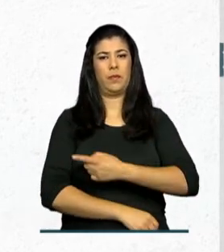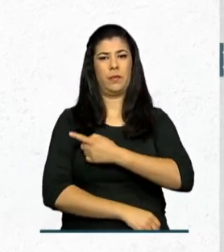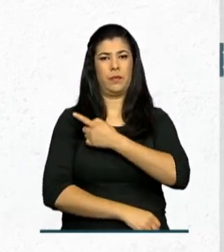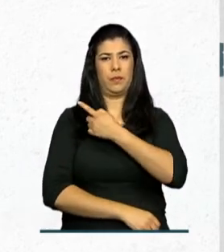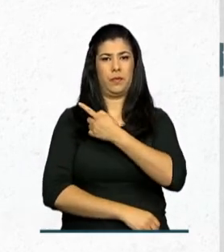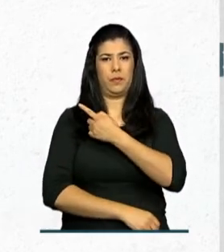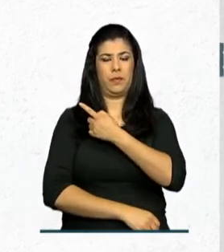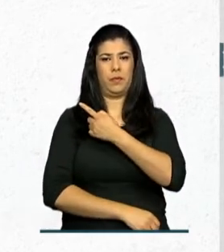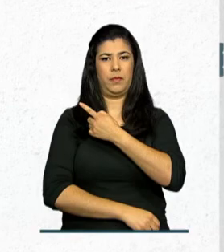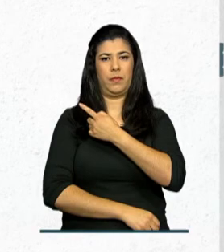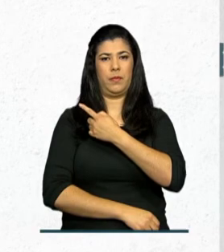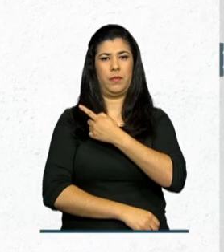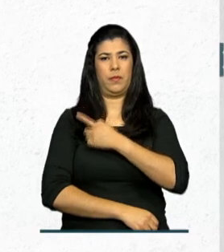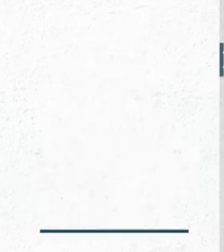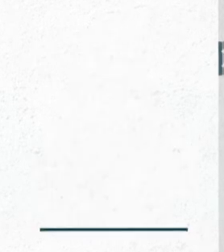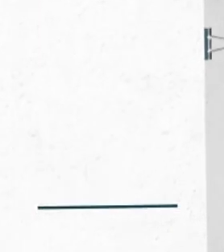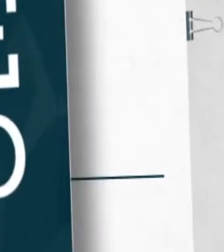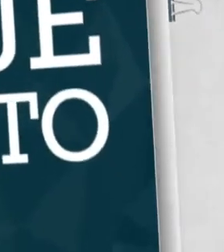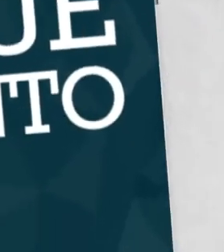.gov.br.